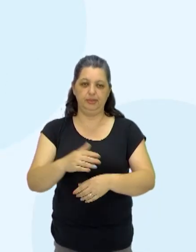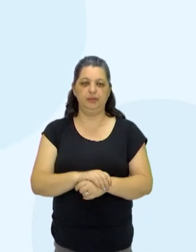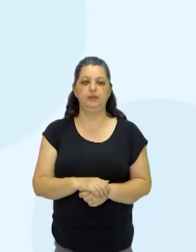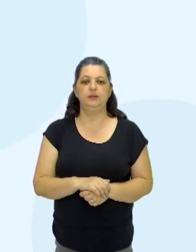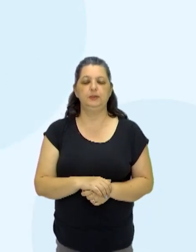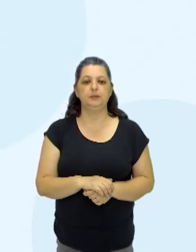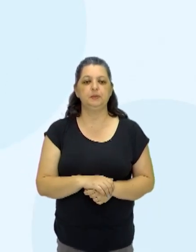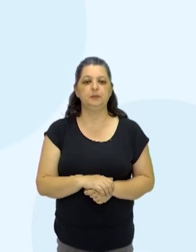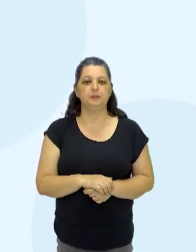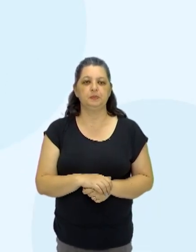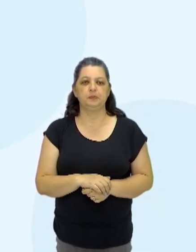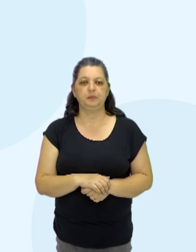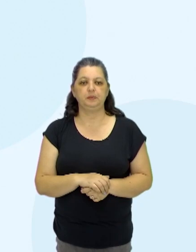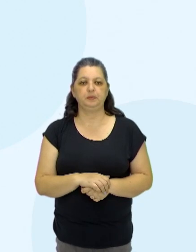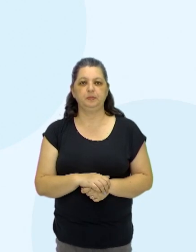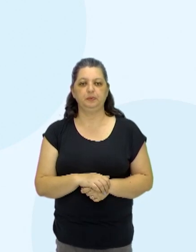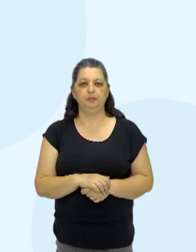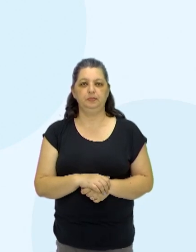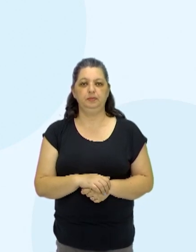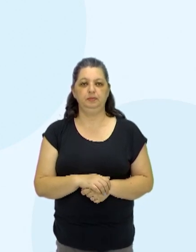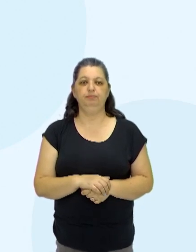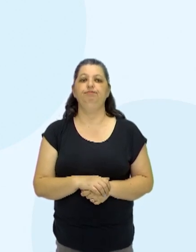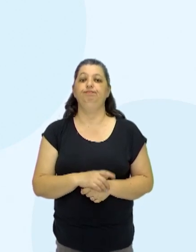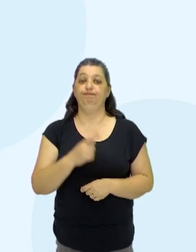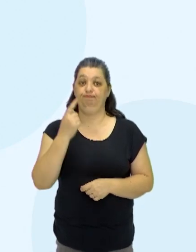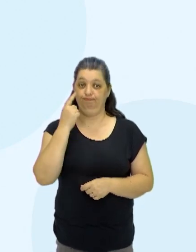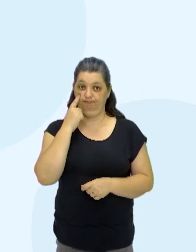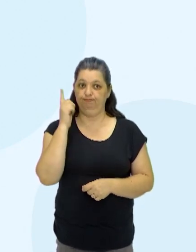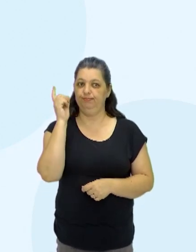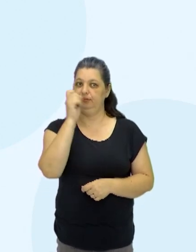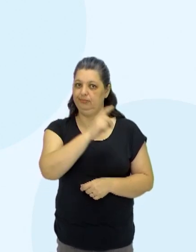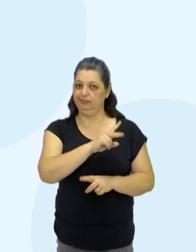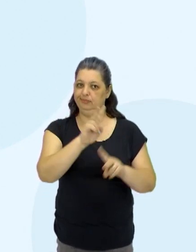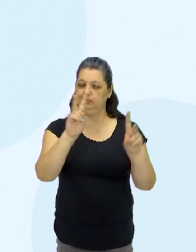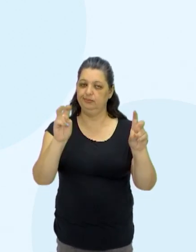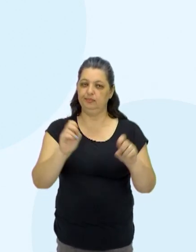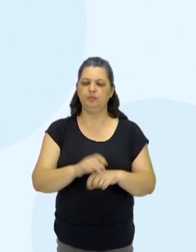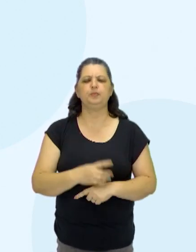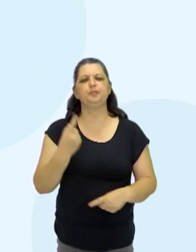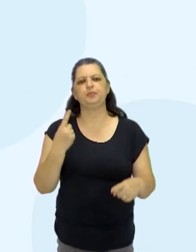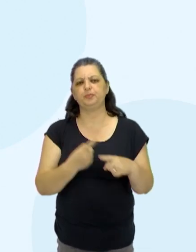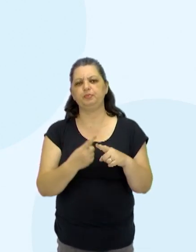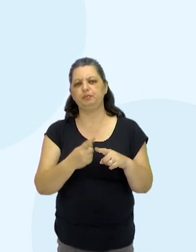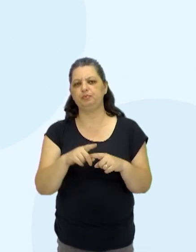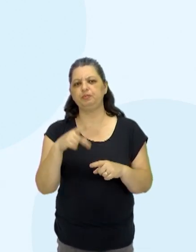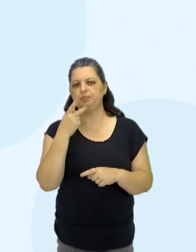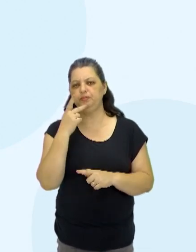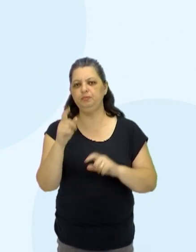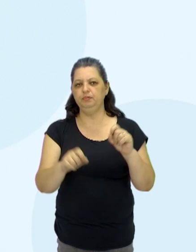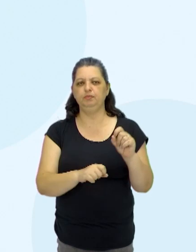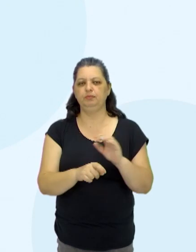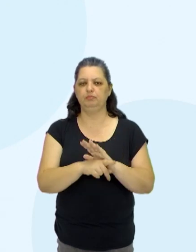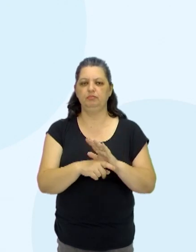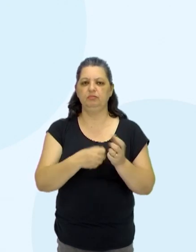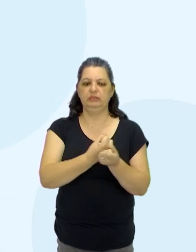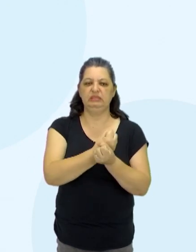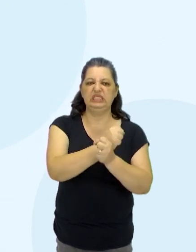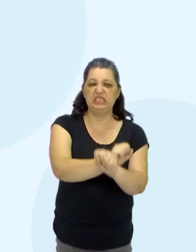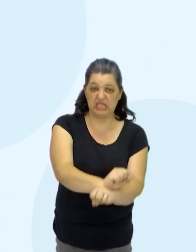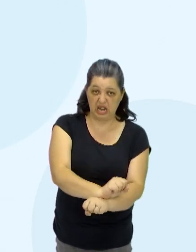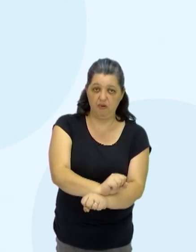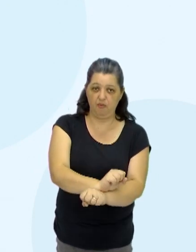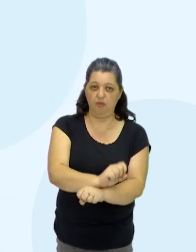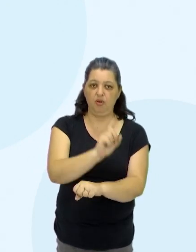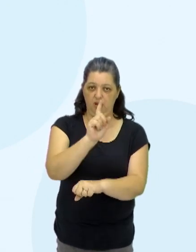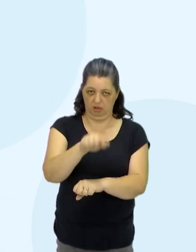agora, tá? Olha, vamos ver. Isso aqui é polêmico. Por quê? Porque quando a gente fala sobre escravismo, a gente vê a